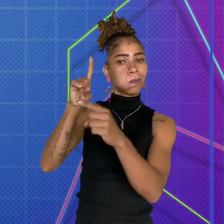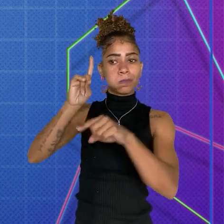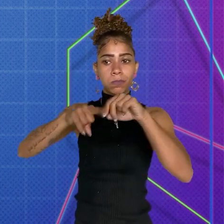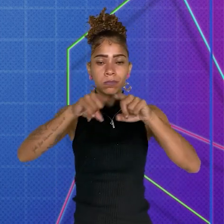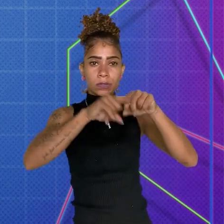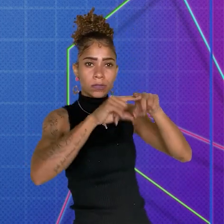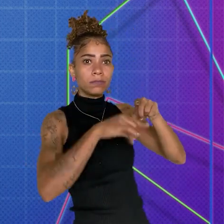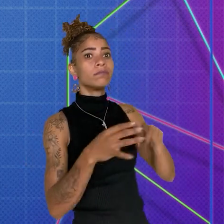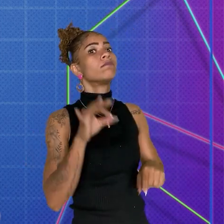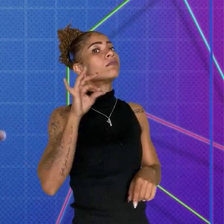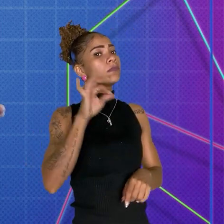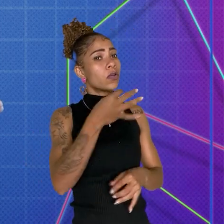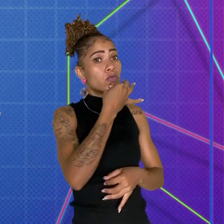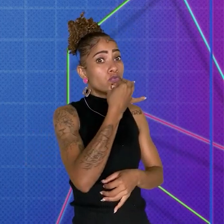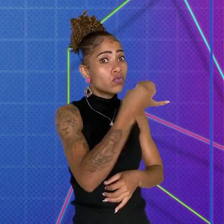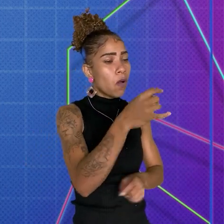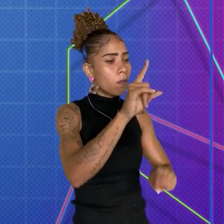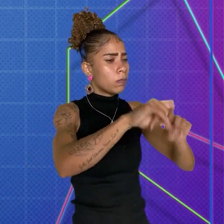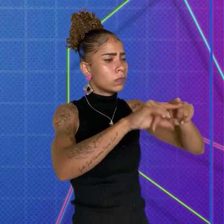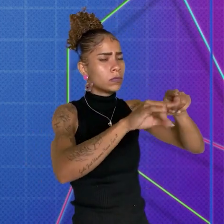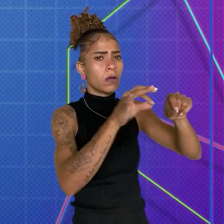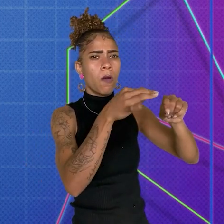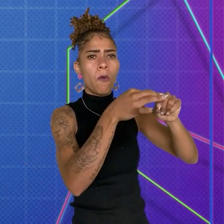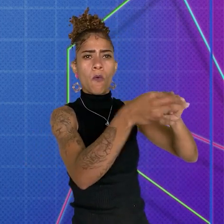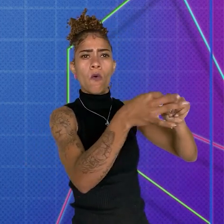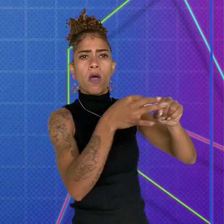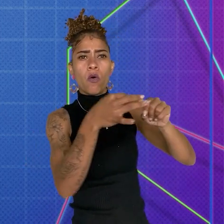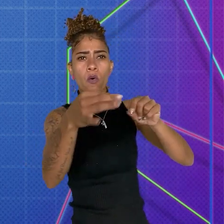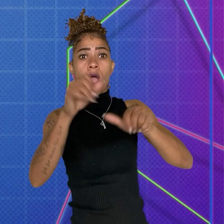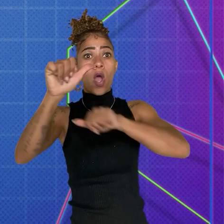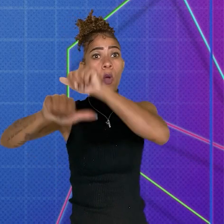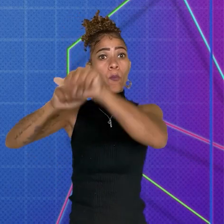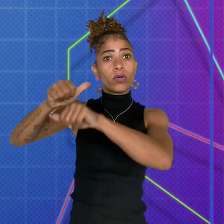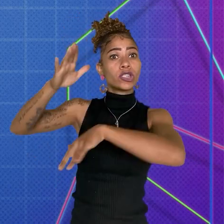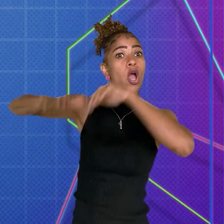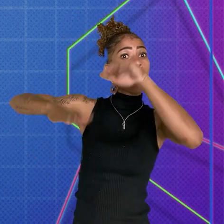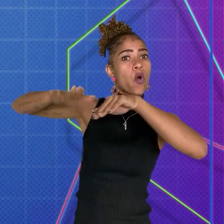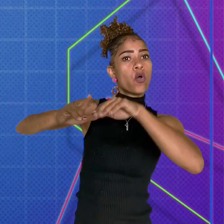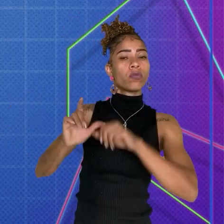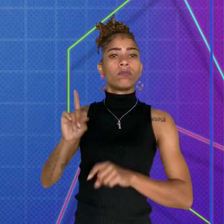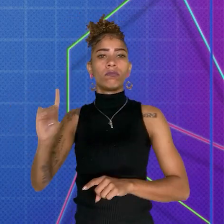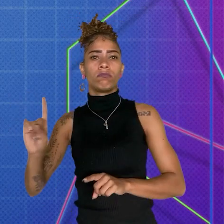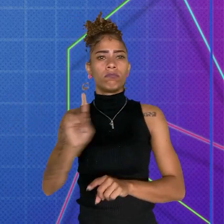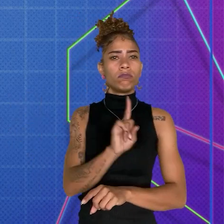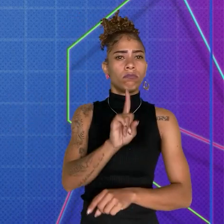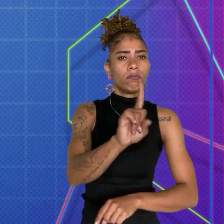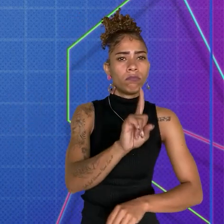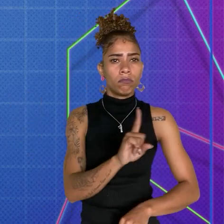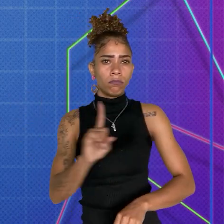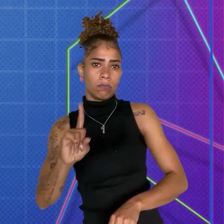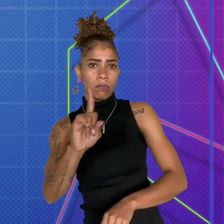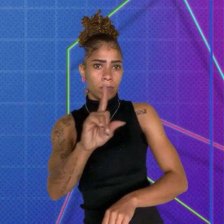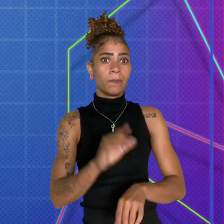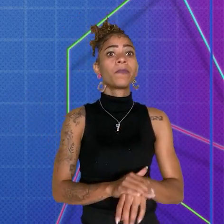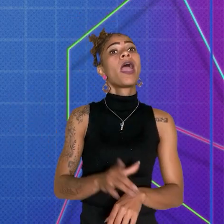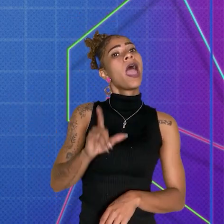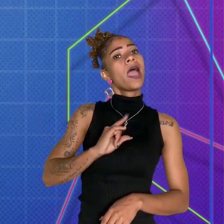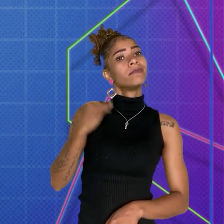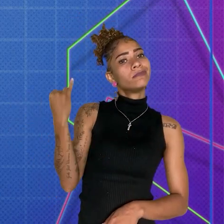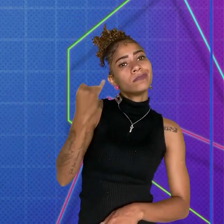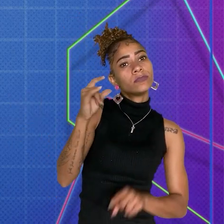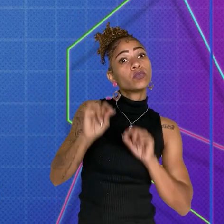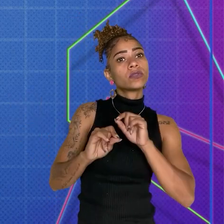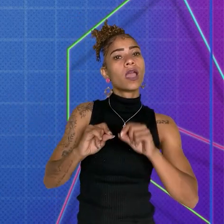no ambiente do jogo, de modo que o som emitido por esses objetos varie conforme a posição do jogador em relação a eles.